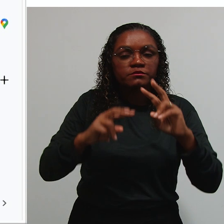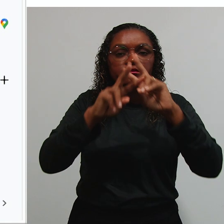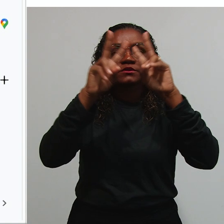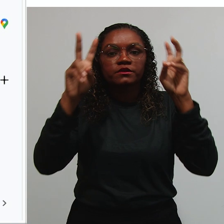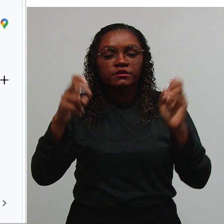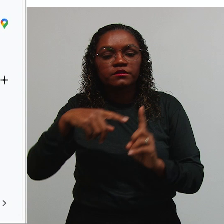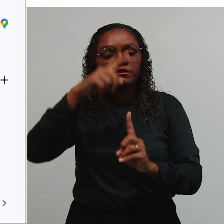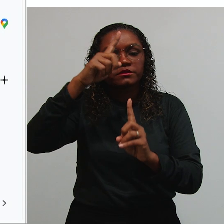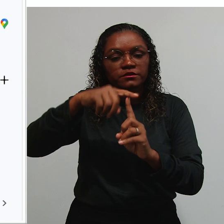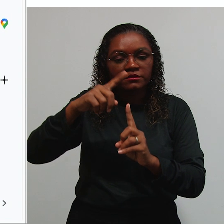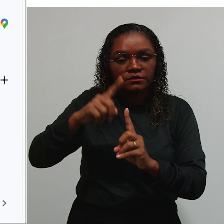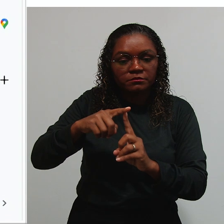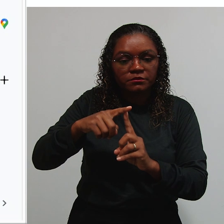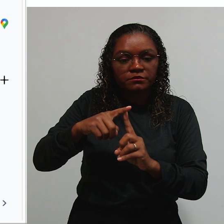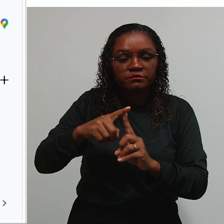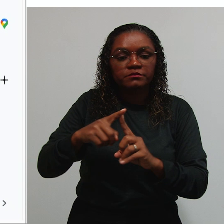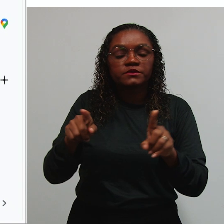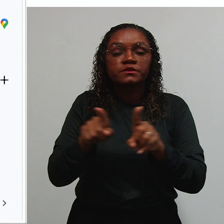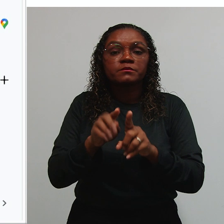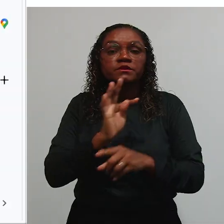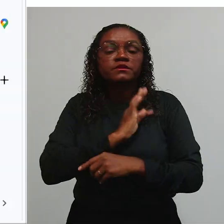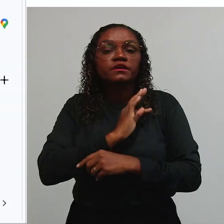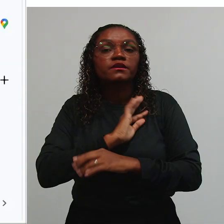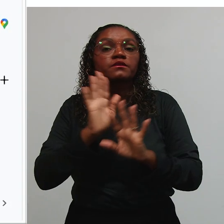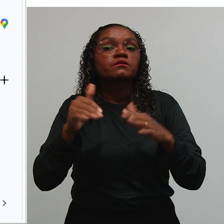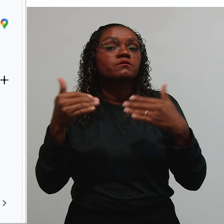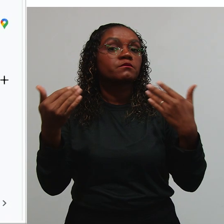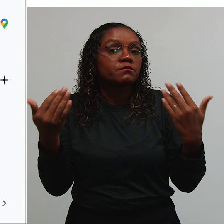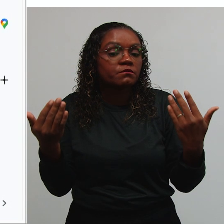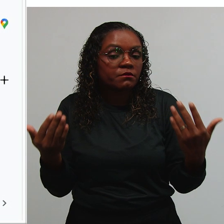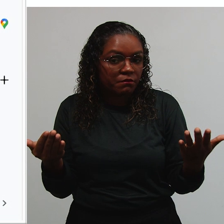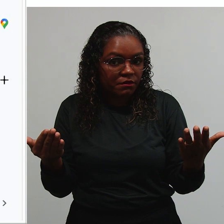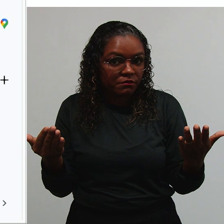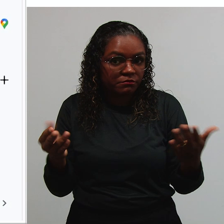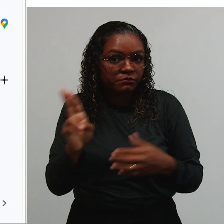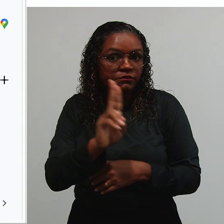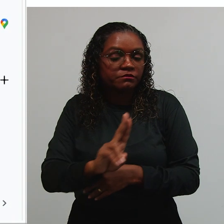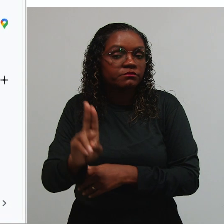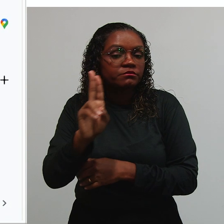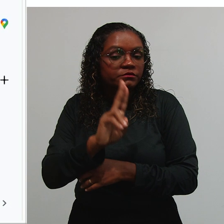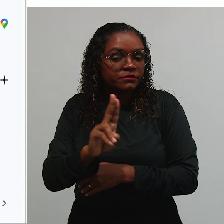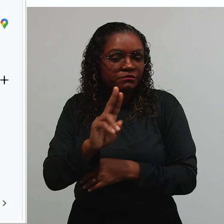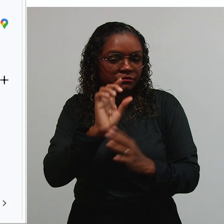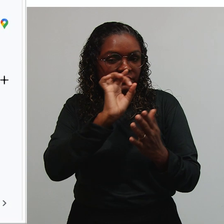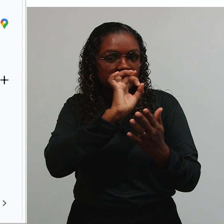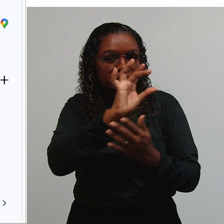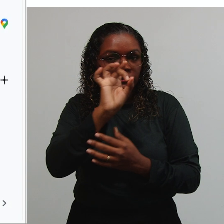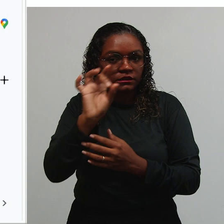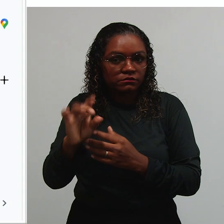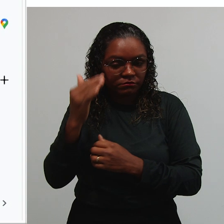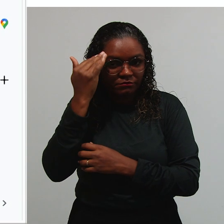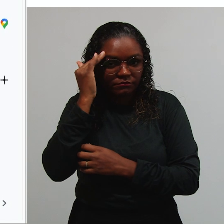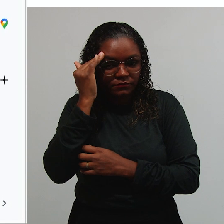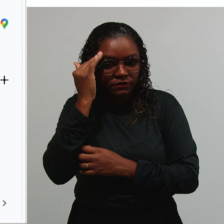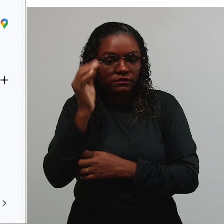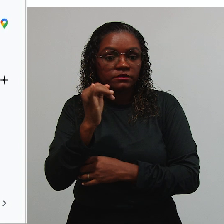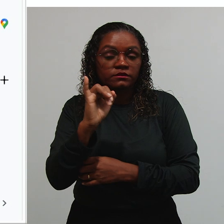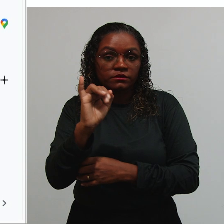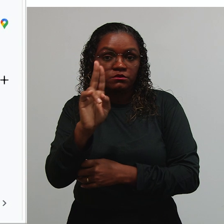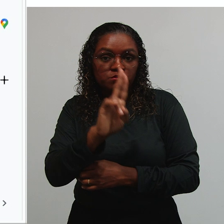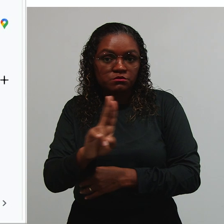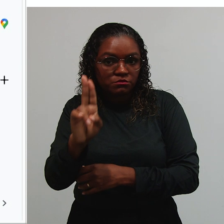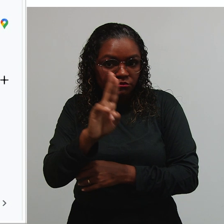o tipo do seu trabalho, qual que é a técnica que você está utilizando para esse trabalho. Se você